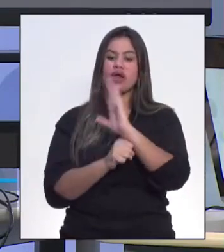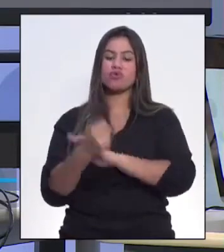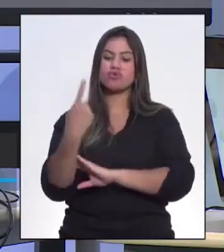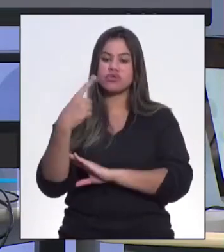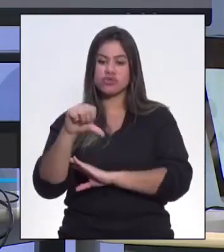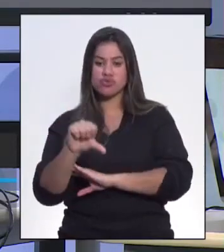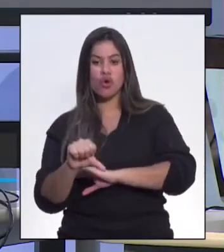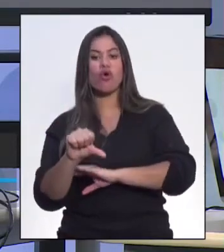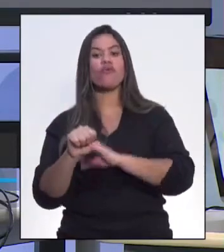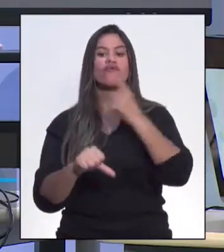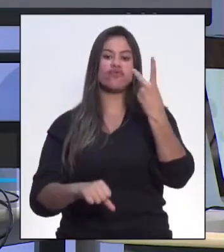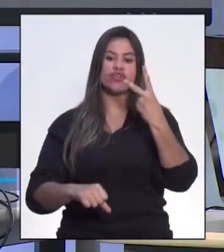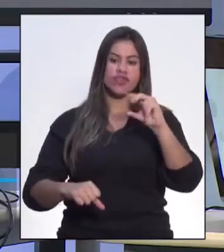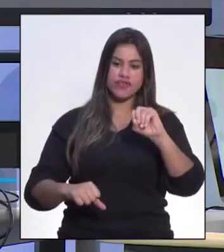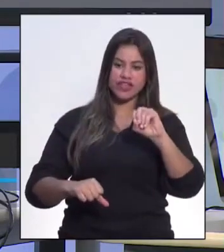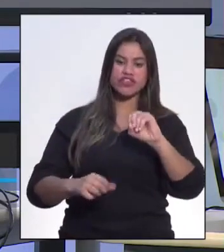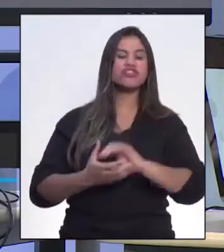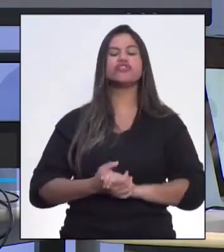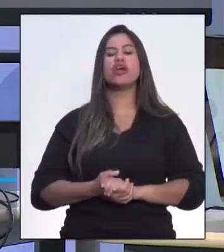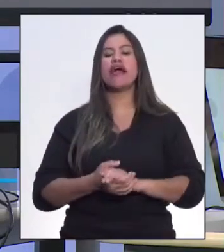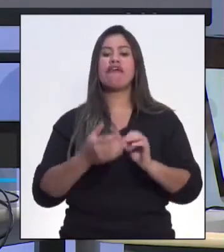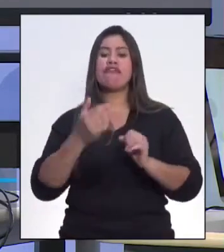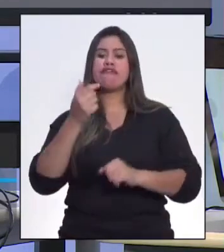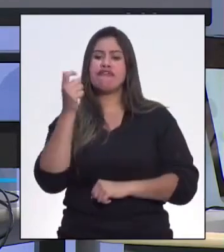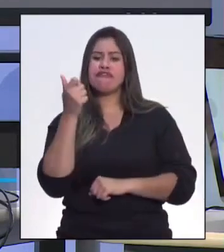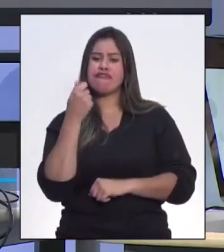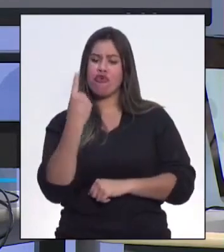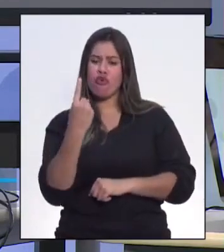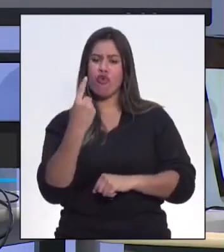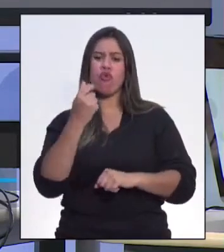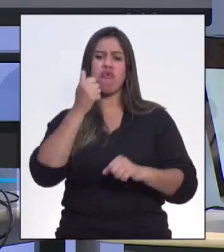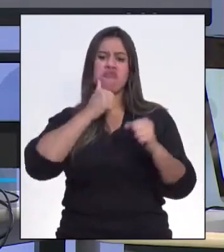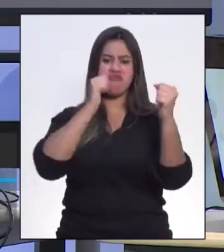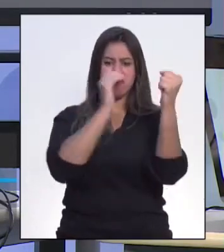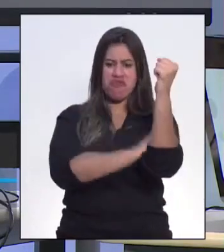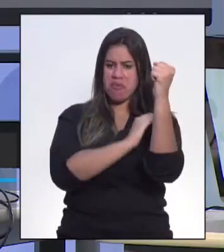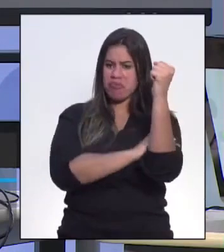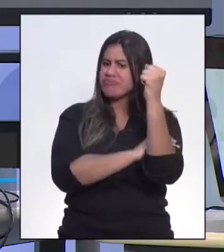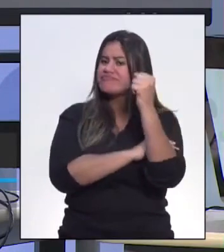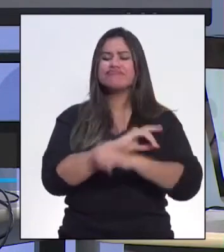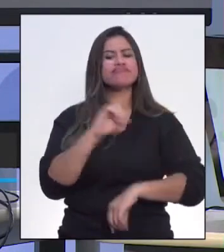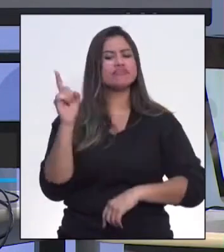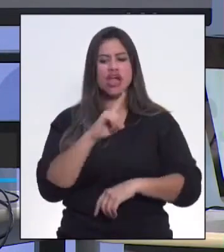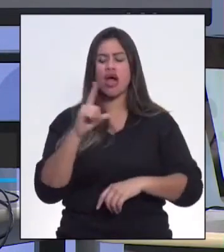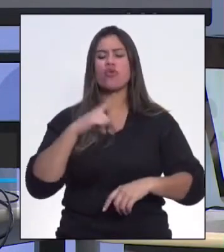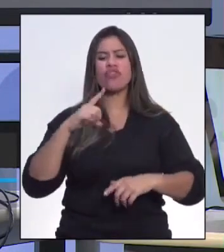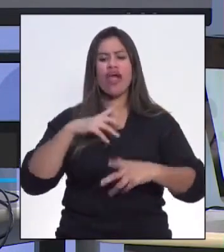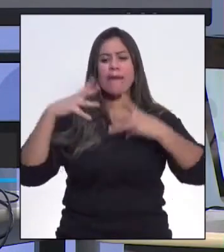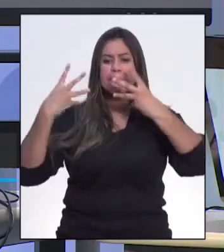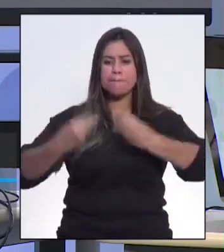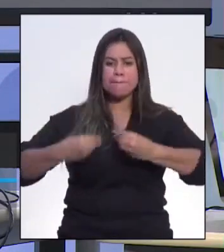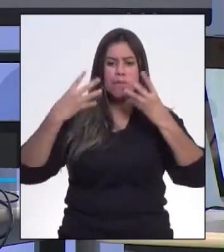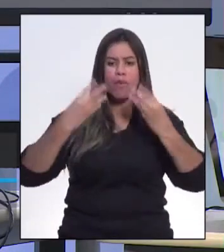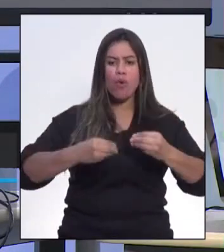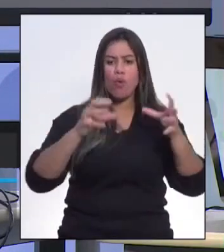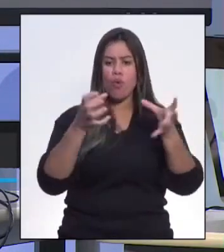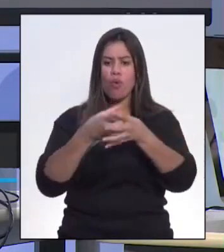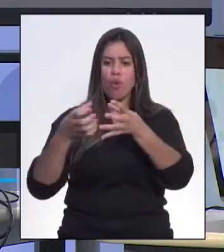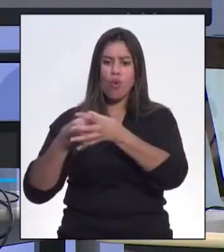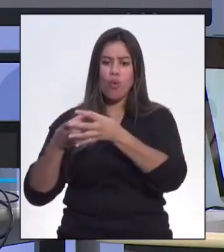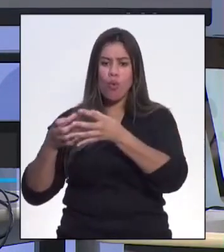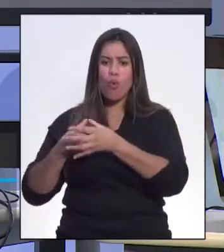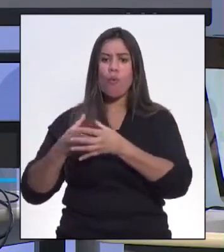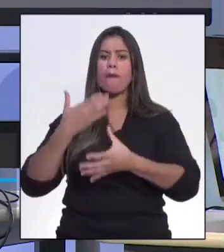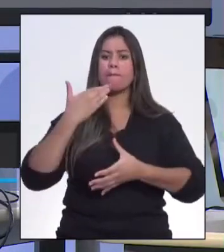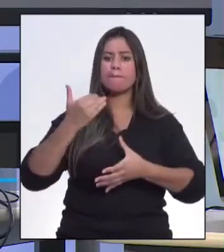XX. Não existe apenas um feminismo, vocês sabem, já ouviram falar. Existem muitas ondas com reivindicações em